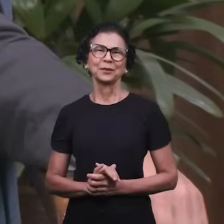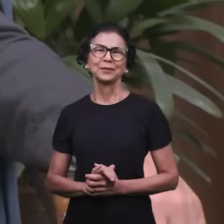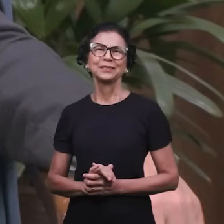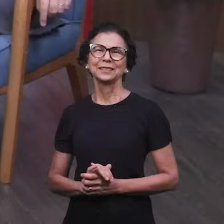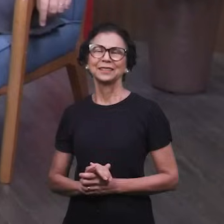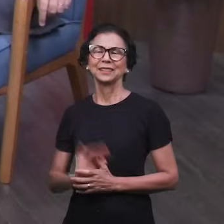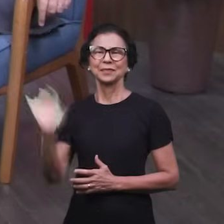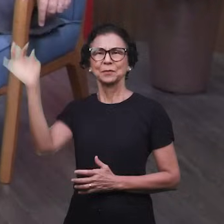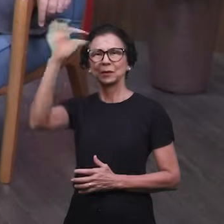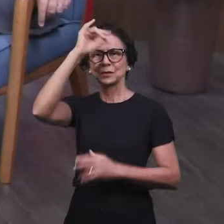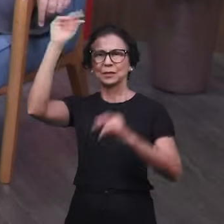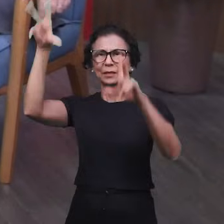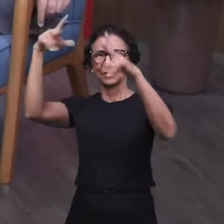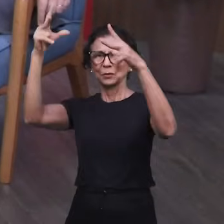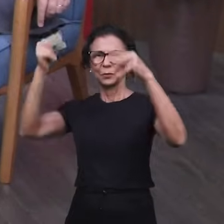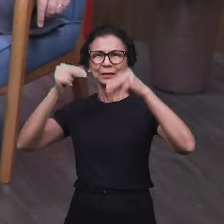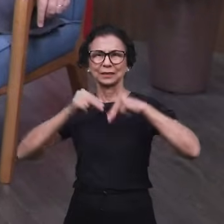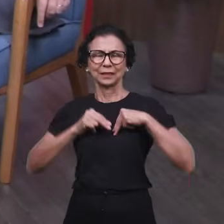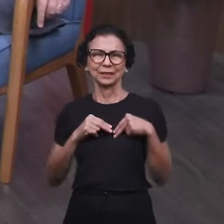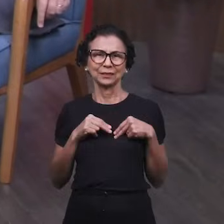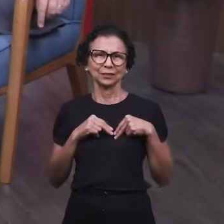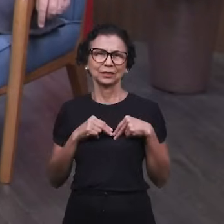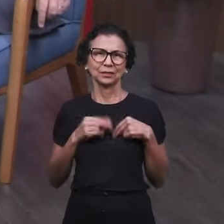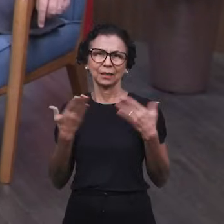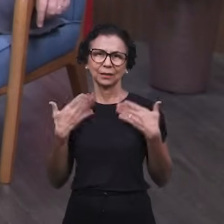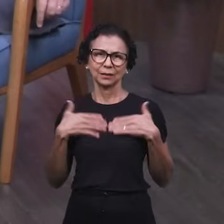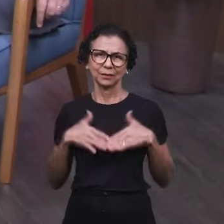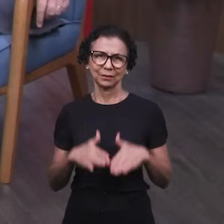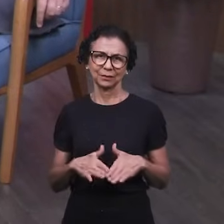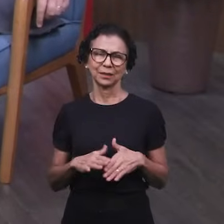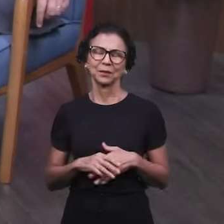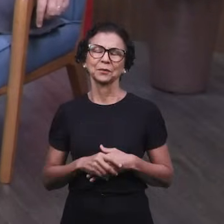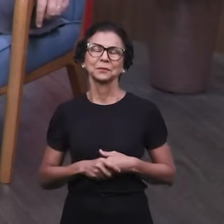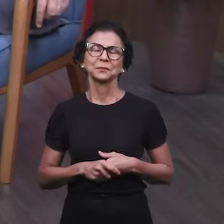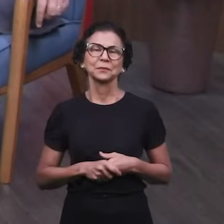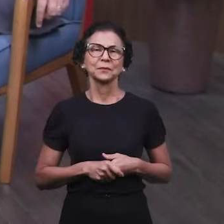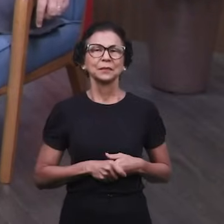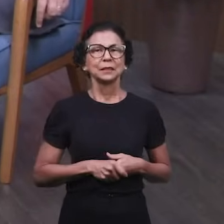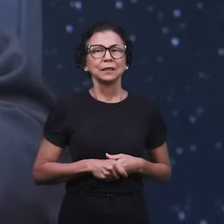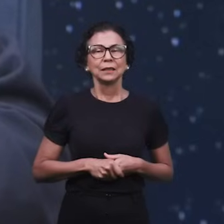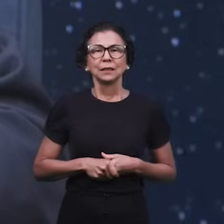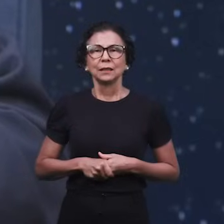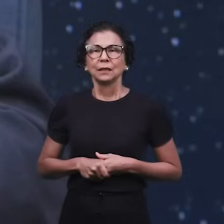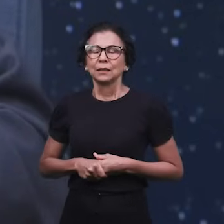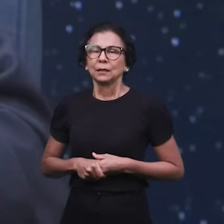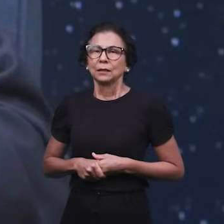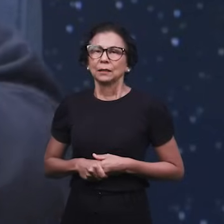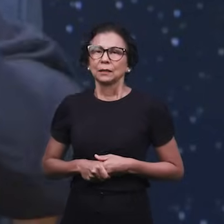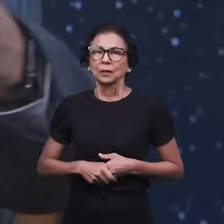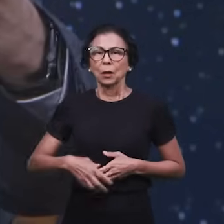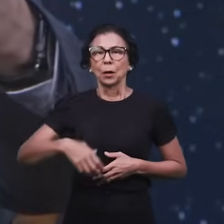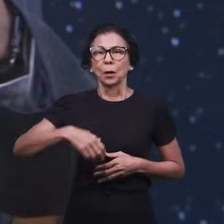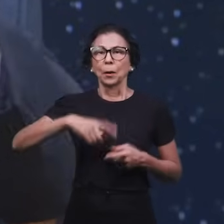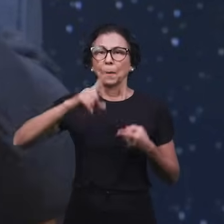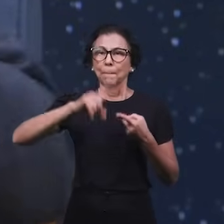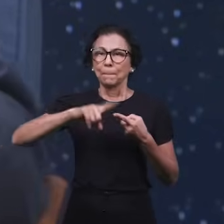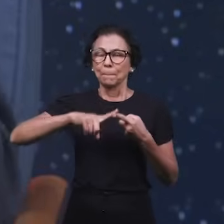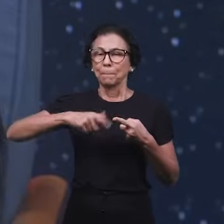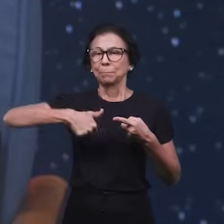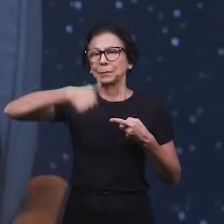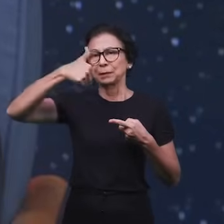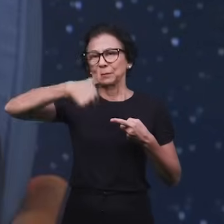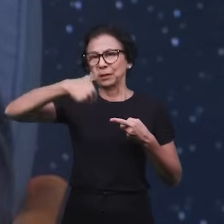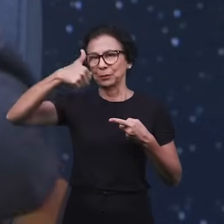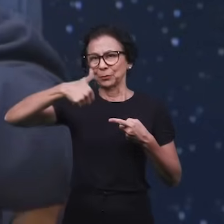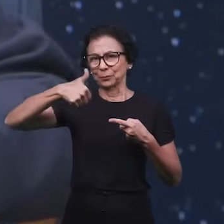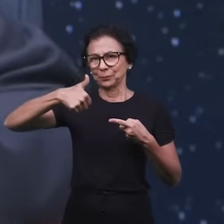Espírito Santo. Exatamente. Então, o arrependimento é o primeiro ato. Você tem um